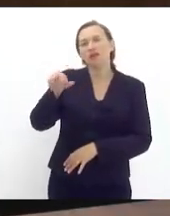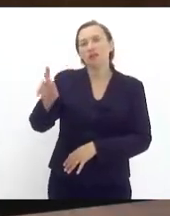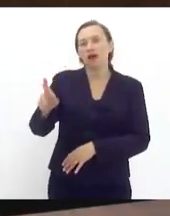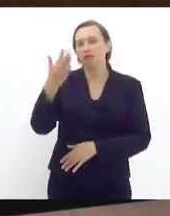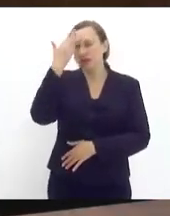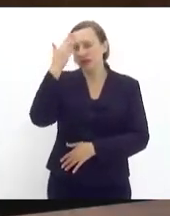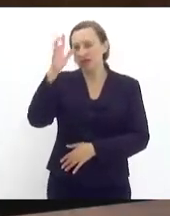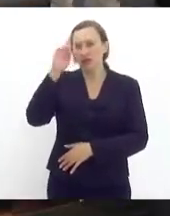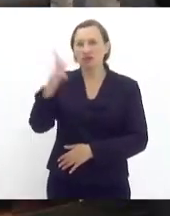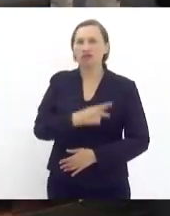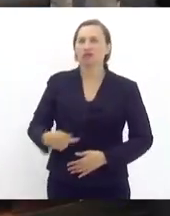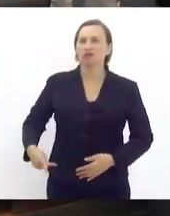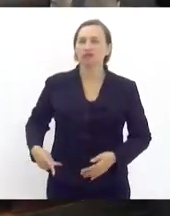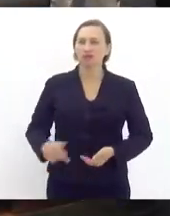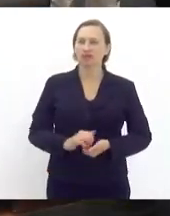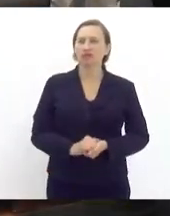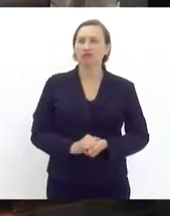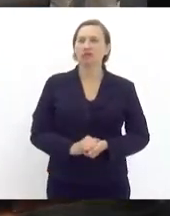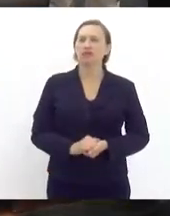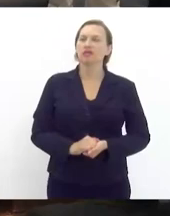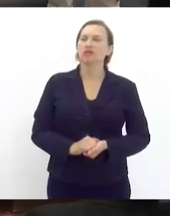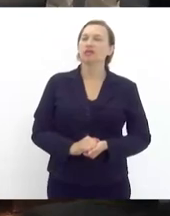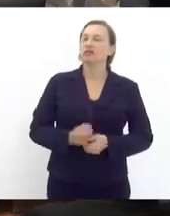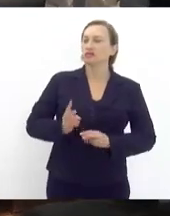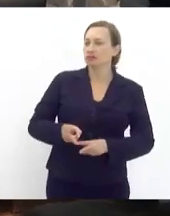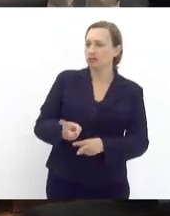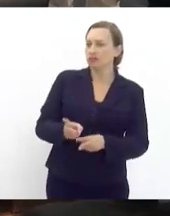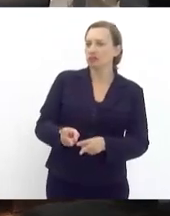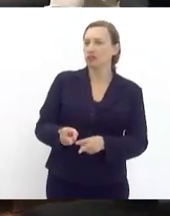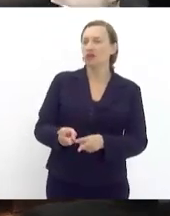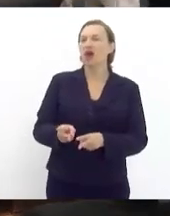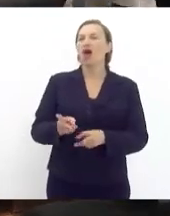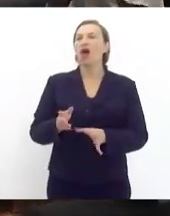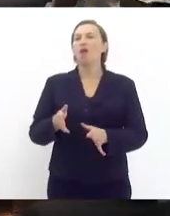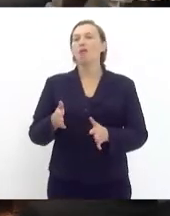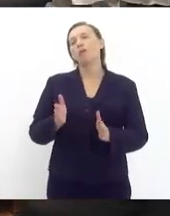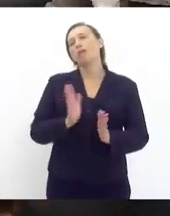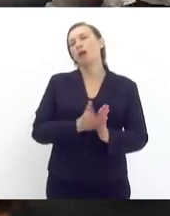presidente chamado Presidente pela ordem